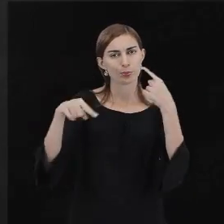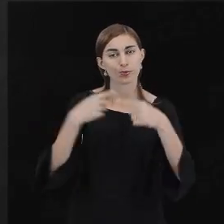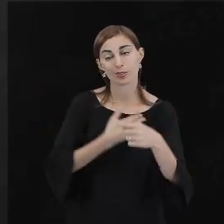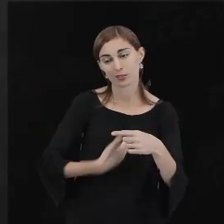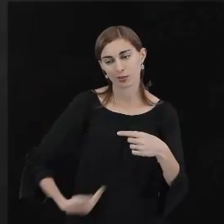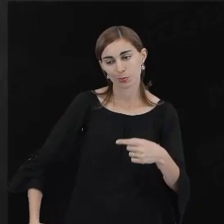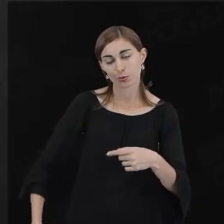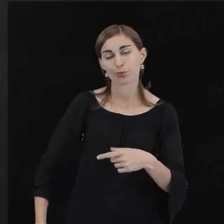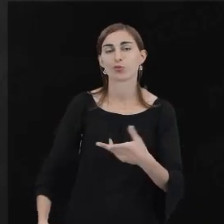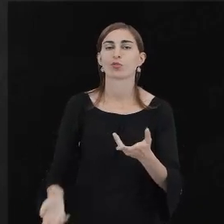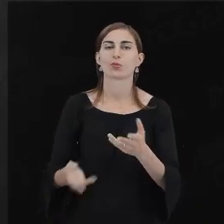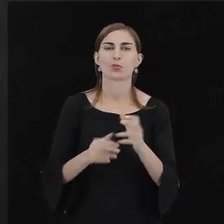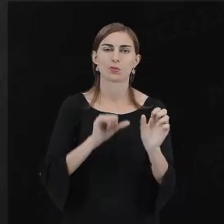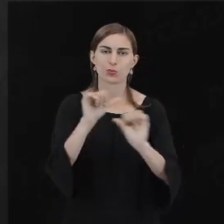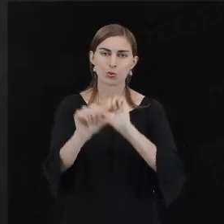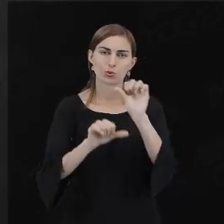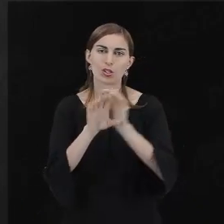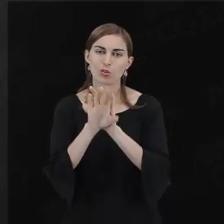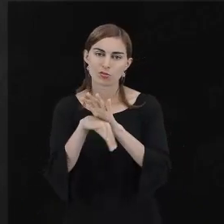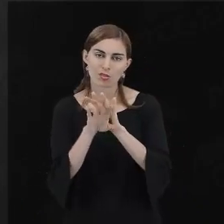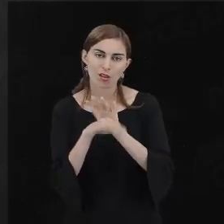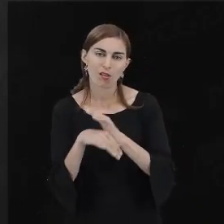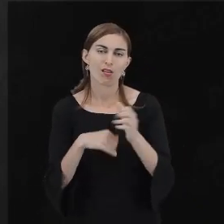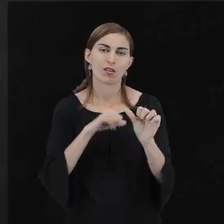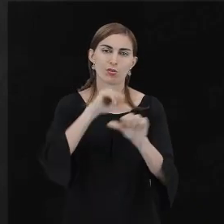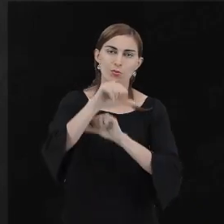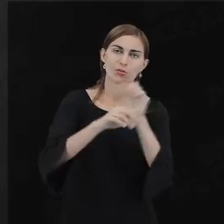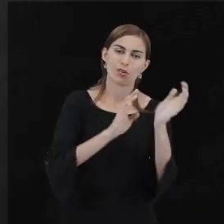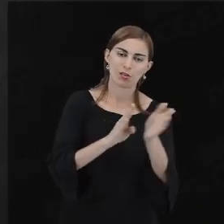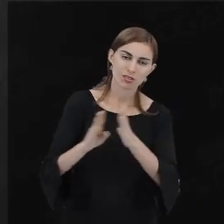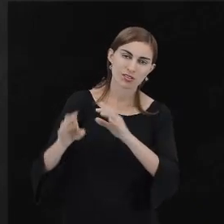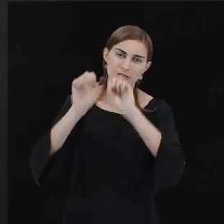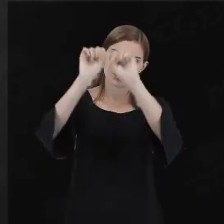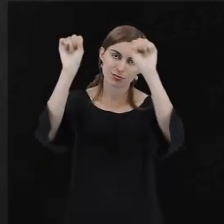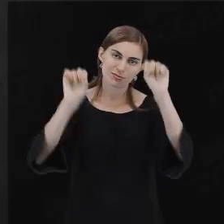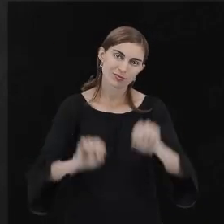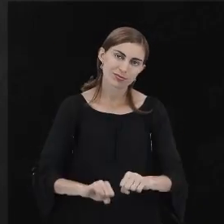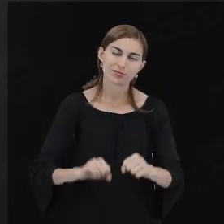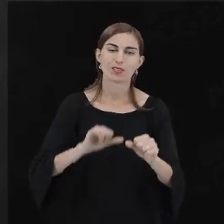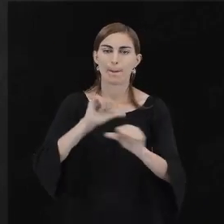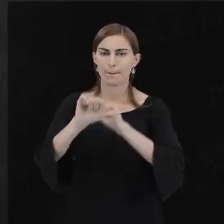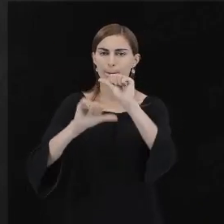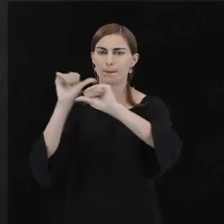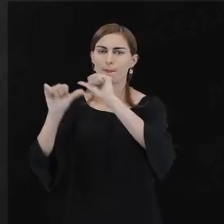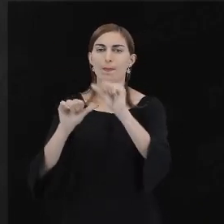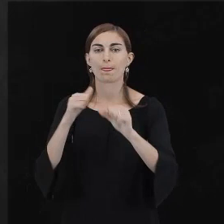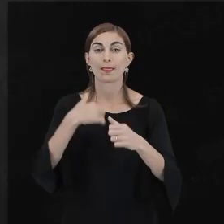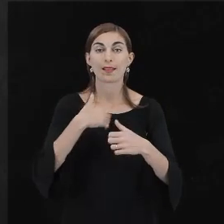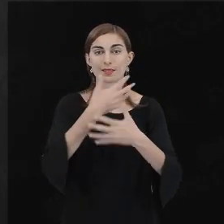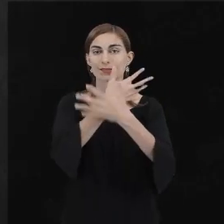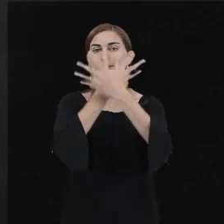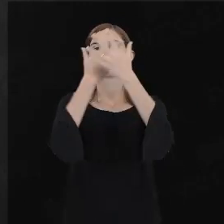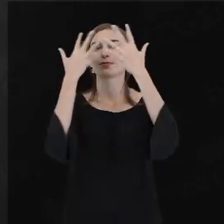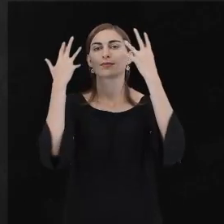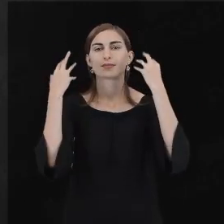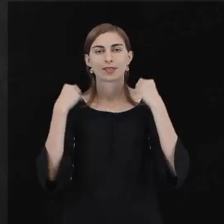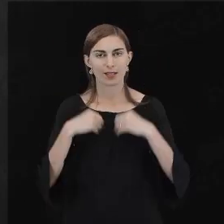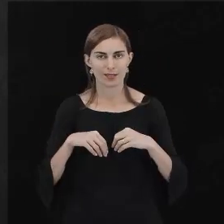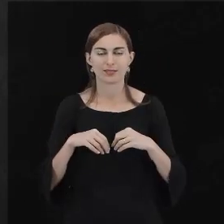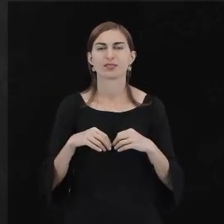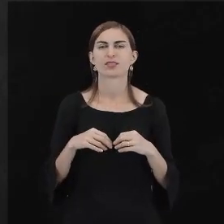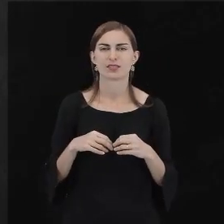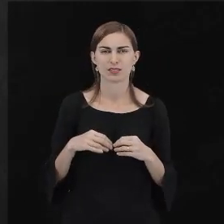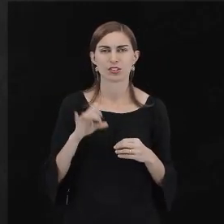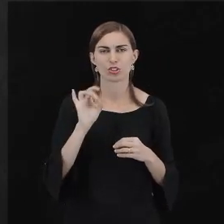reformas curriculares, mudam conceitos, muda a organização do sistema, mas a gente se esquece que